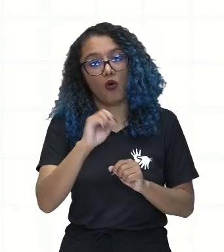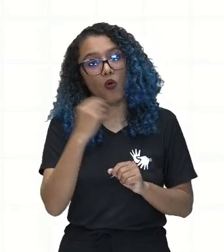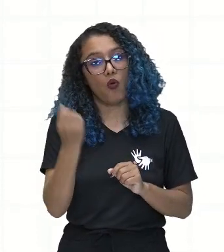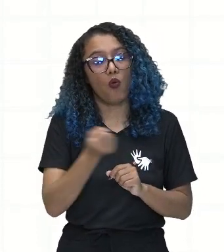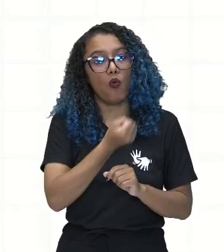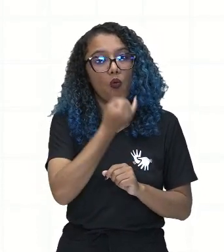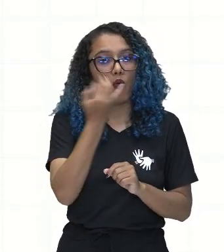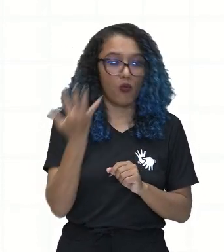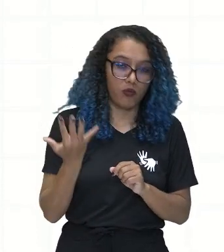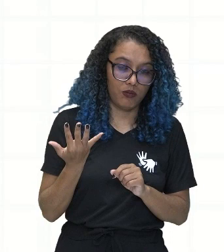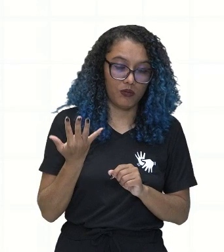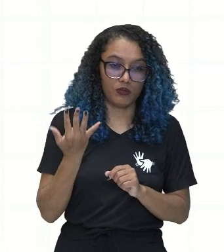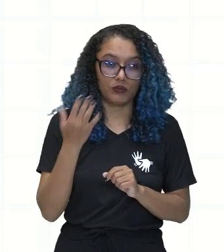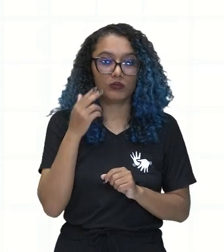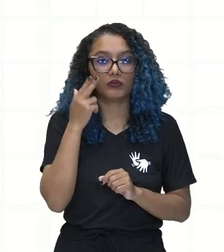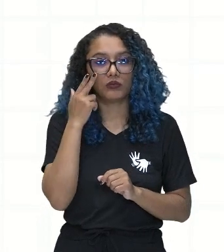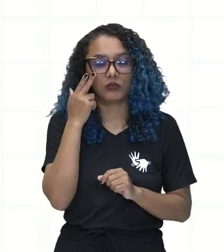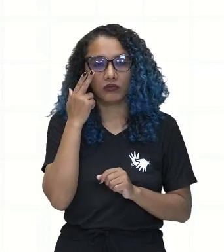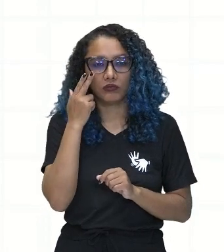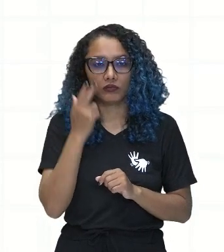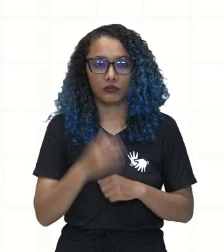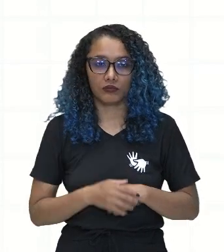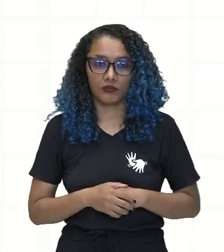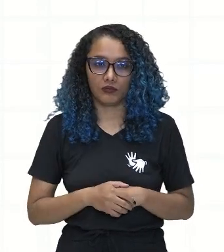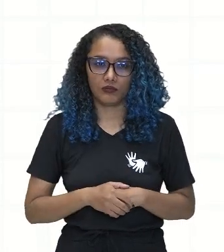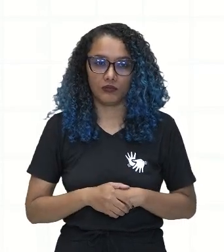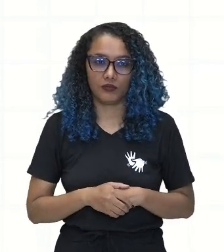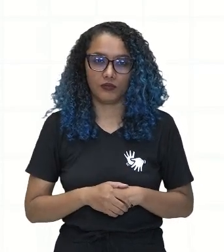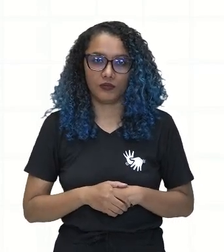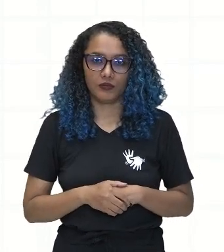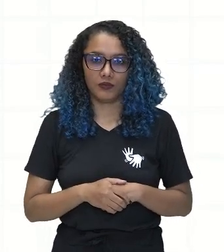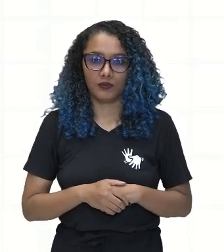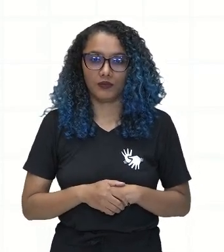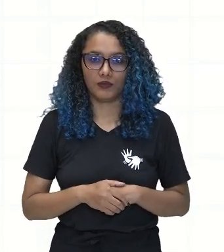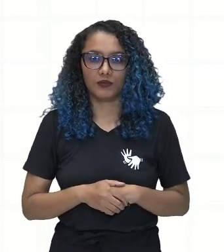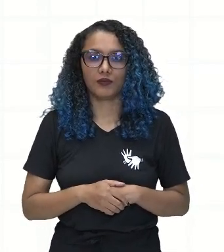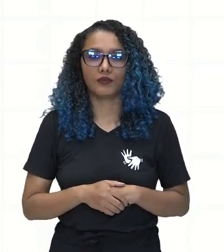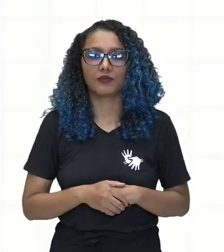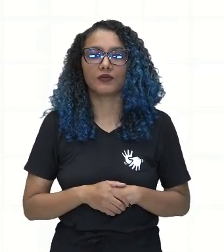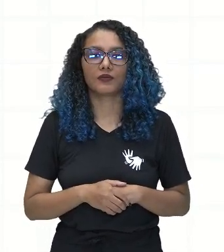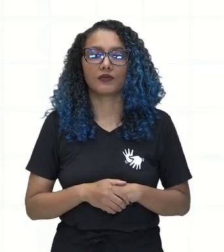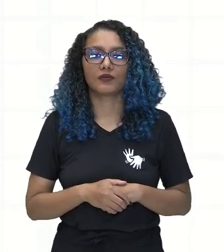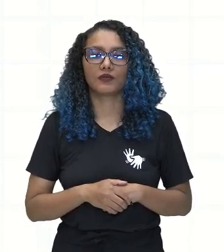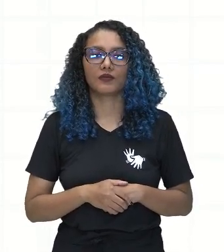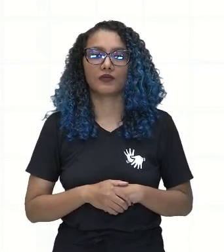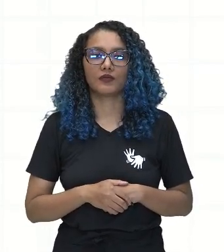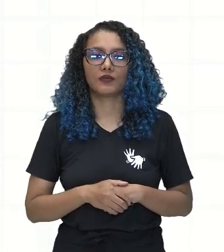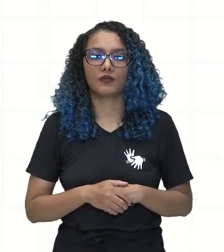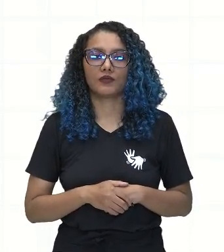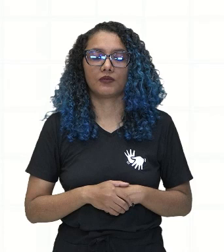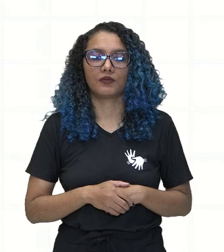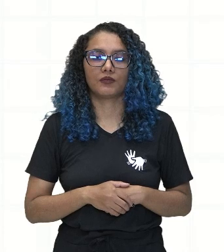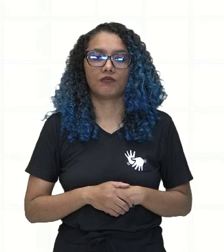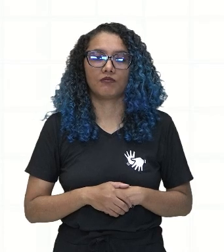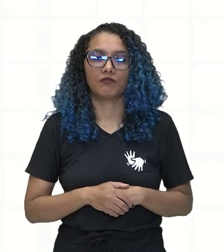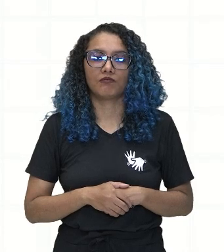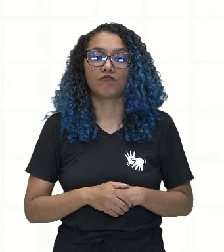ok? Gênero e número. Muito bem, vamos lá então. Olha só, os adjetivos mesmo e próprio concordam com o